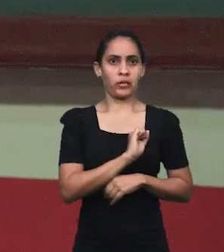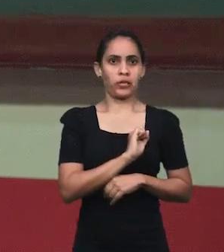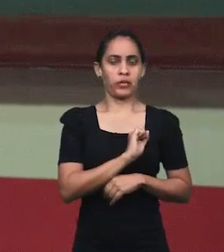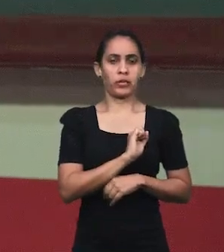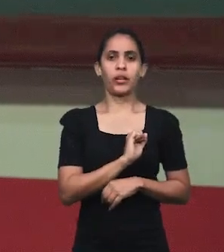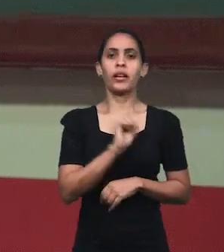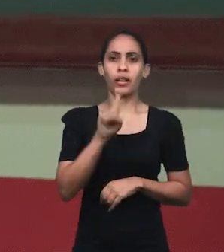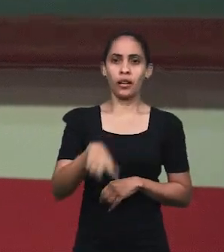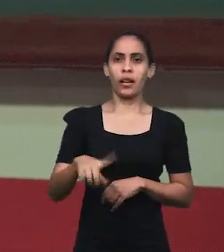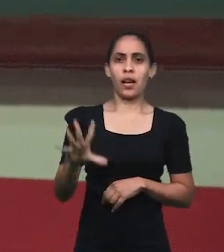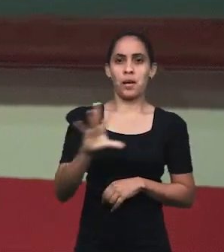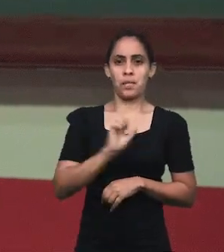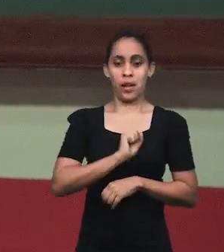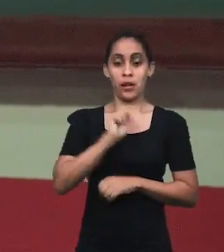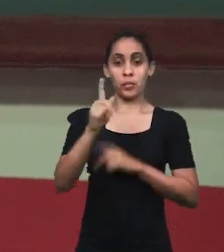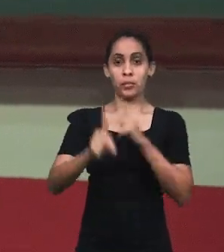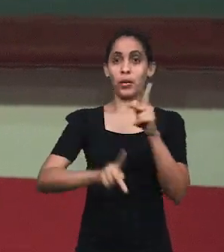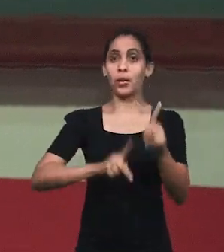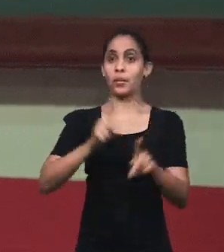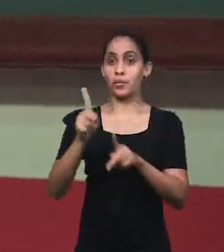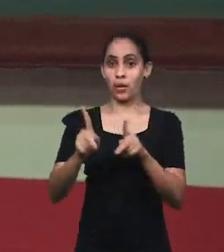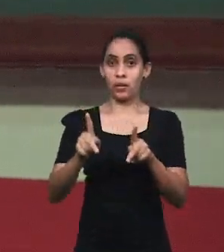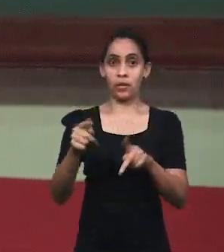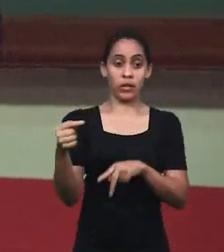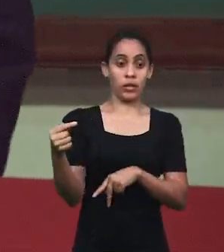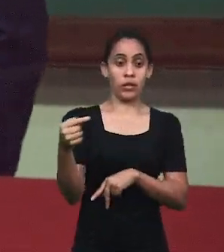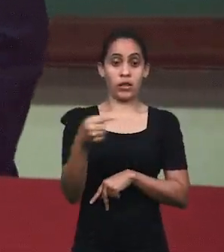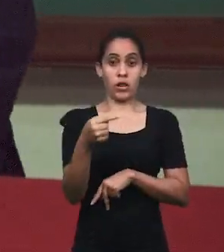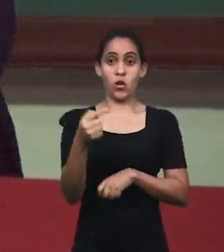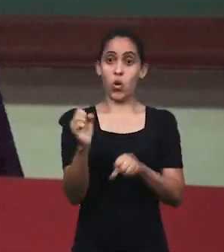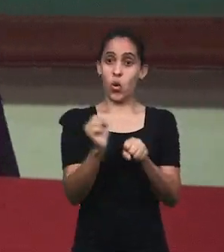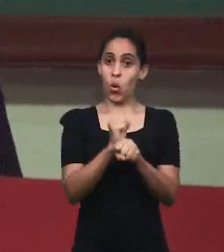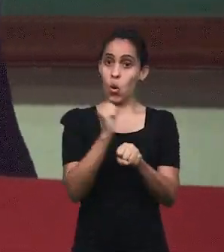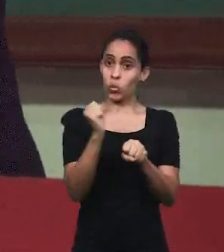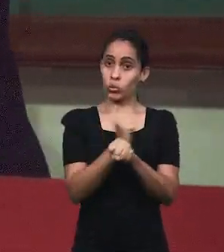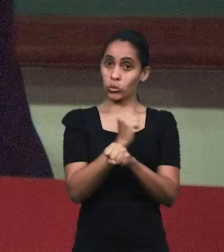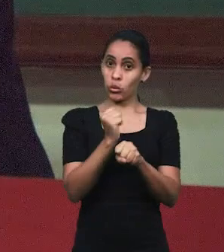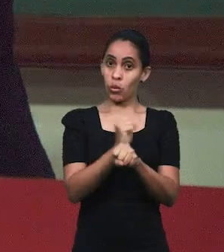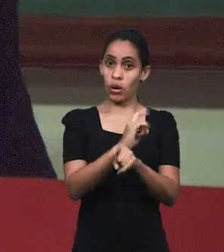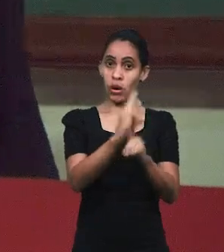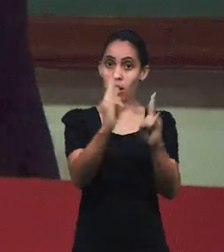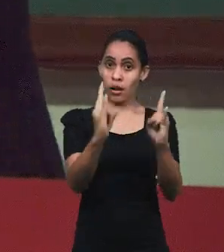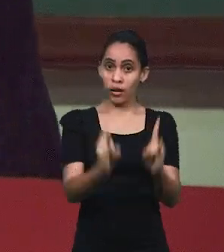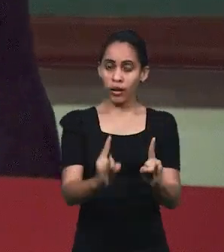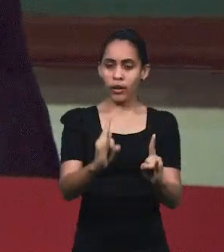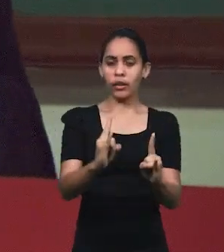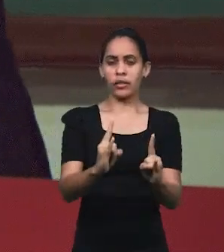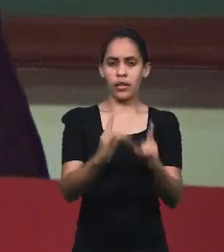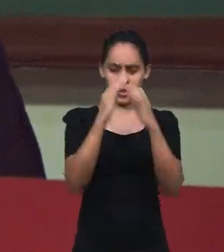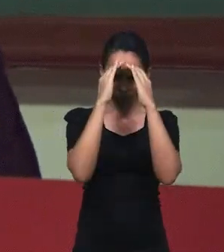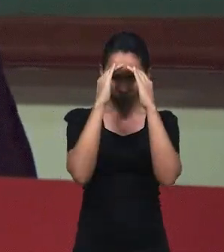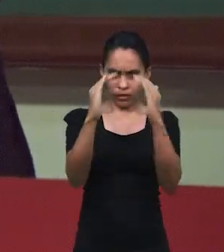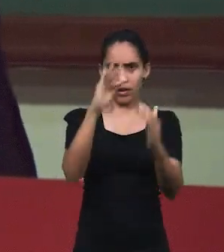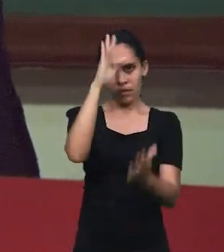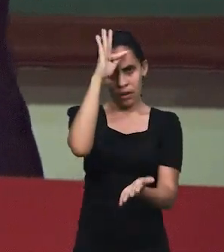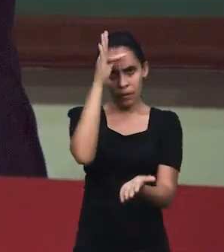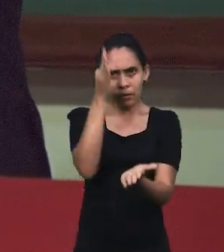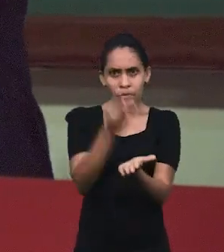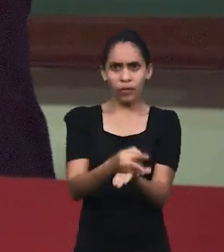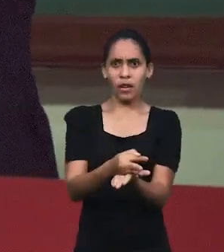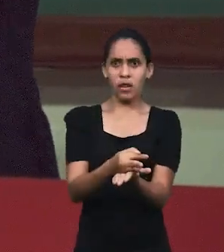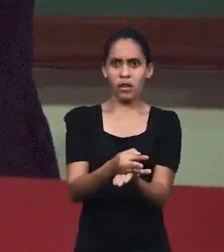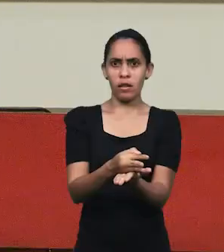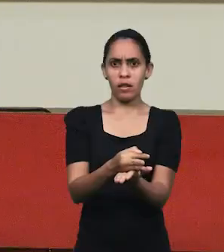que tem, duas coisas, fala, ele é amado pelo nosso povo, e ele construiu a nossa sinagoga, ele respeitava a fé do